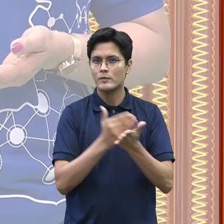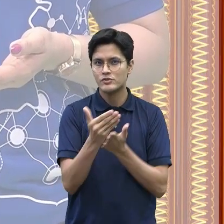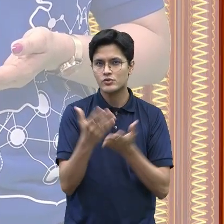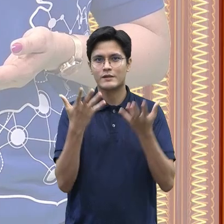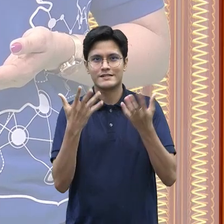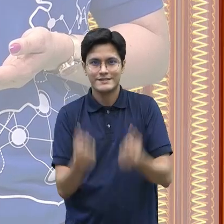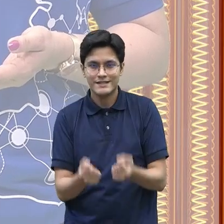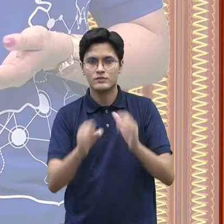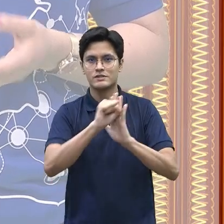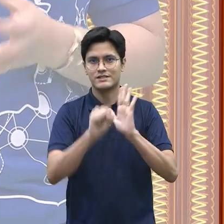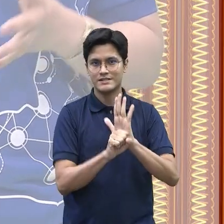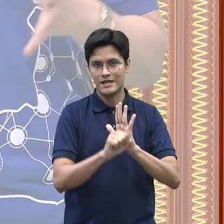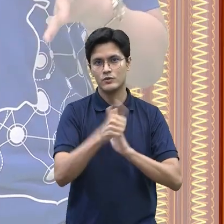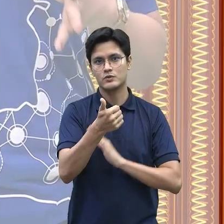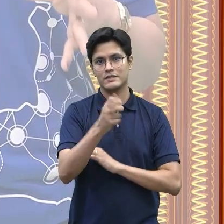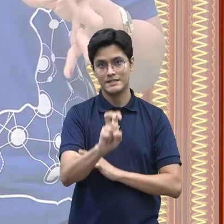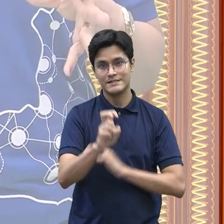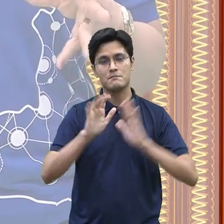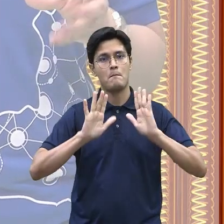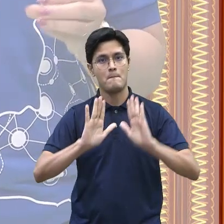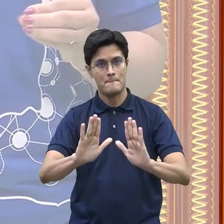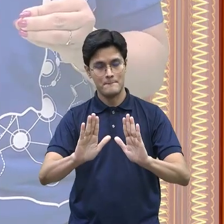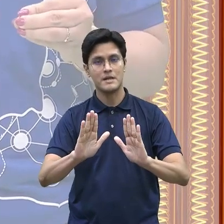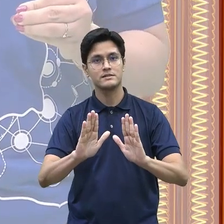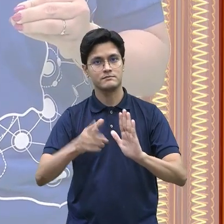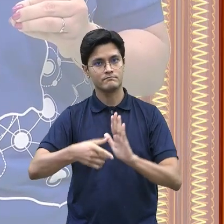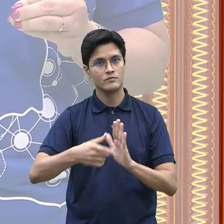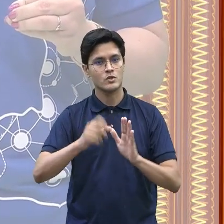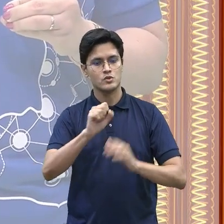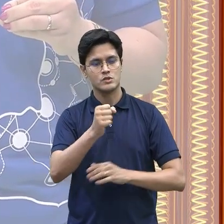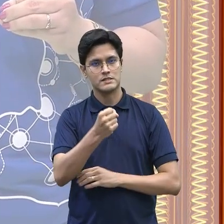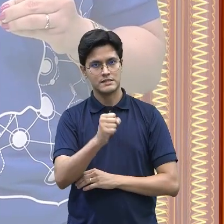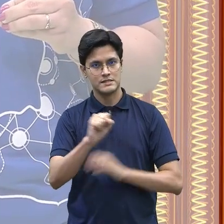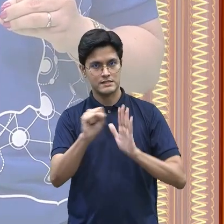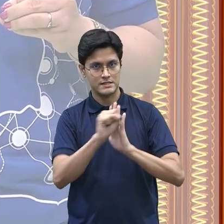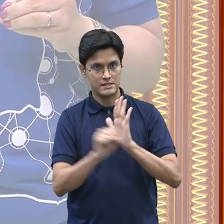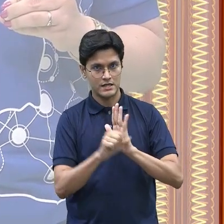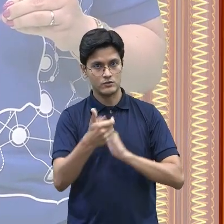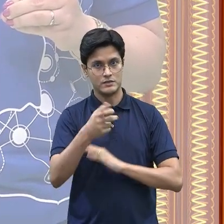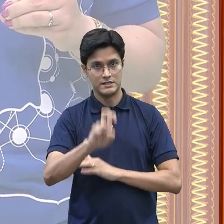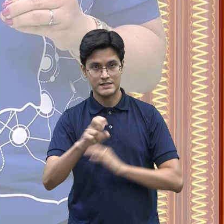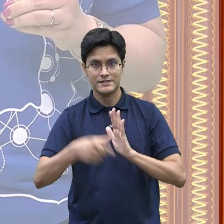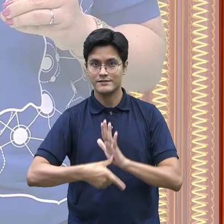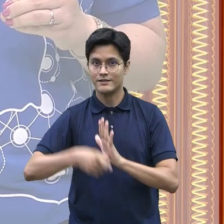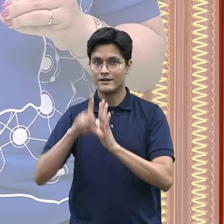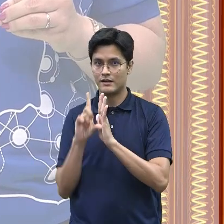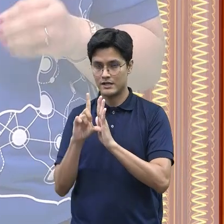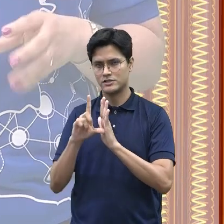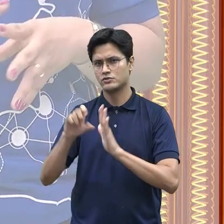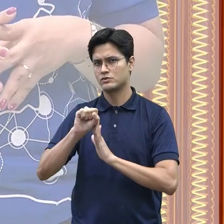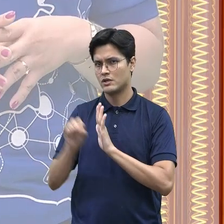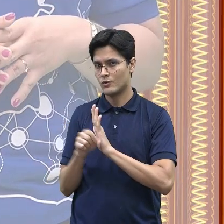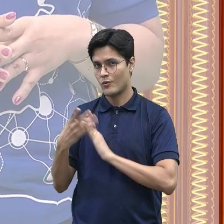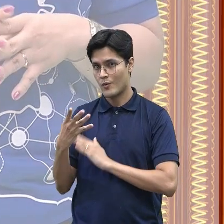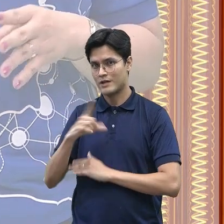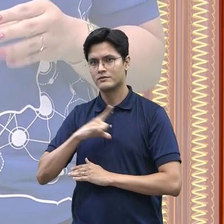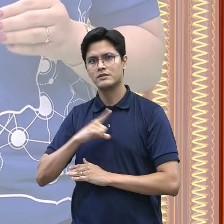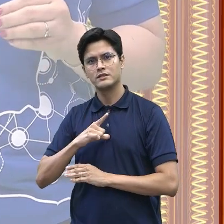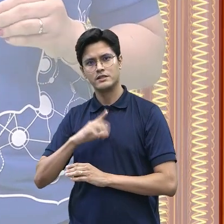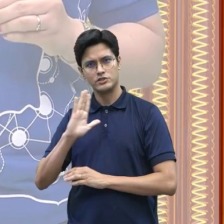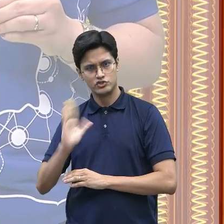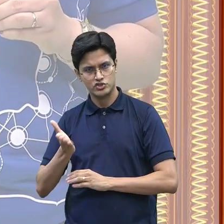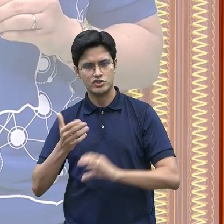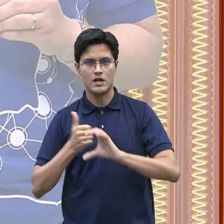Mas olha só, prestem atenção, antes do século XV, já no século IV, havia a presença do cristianismo